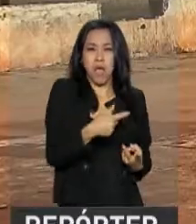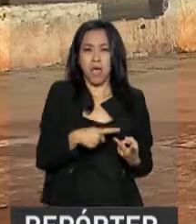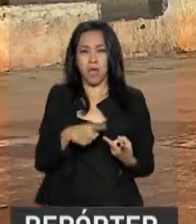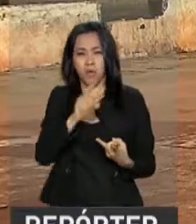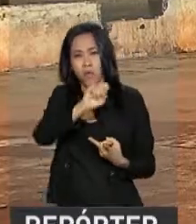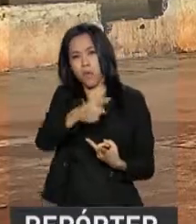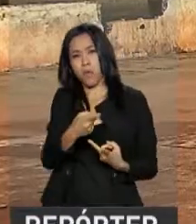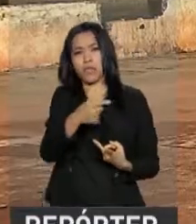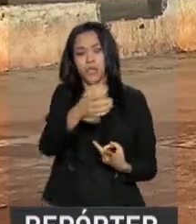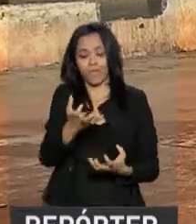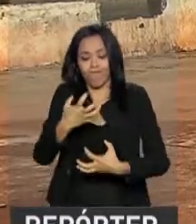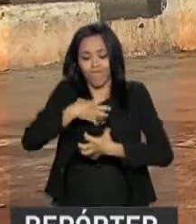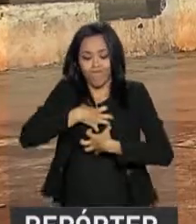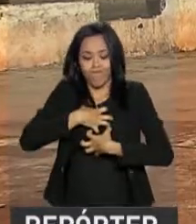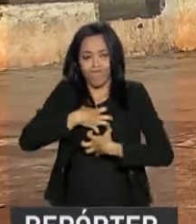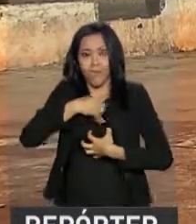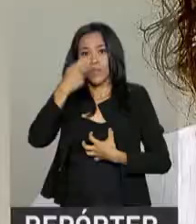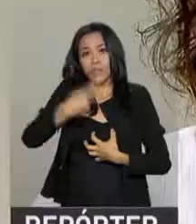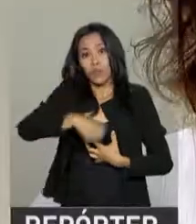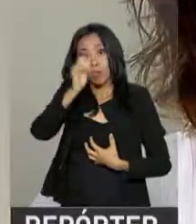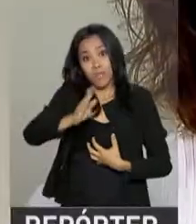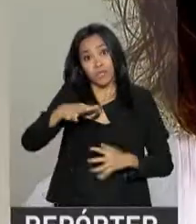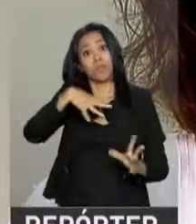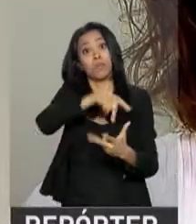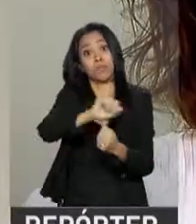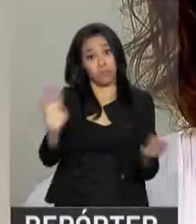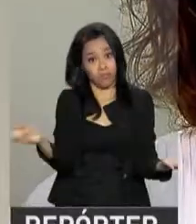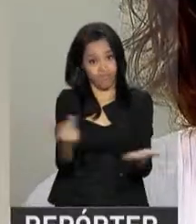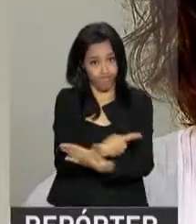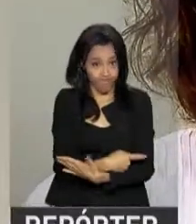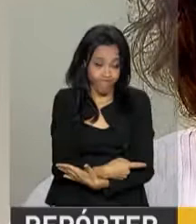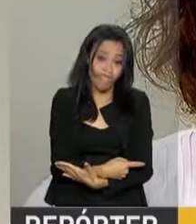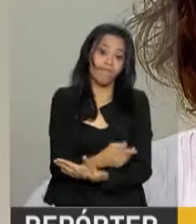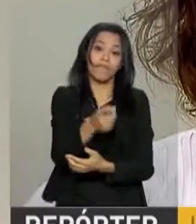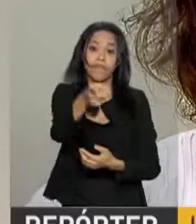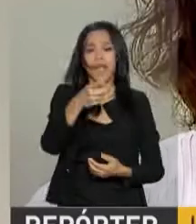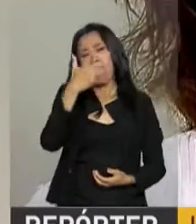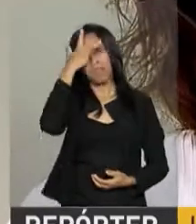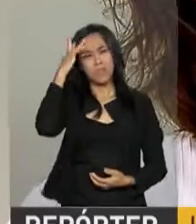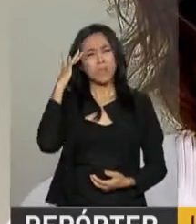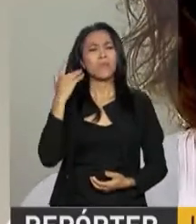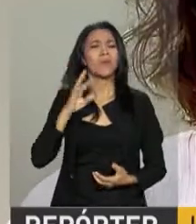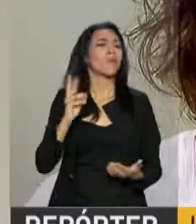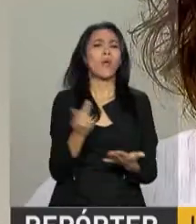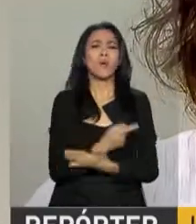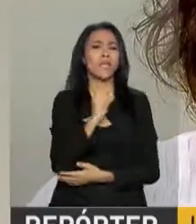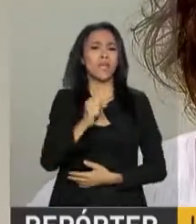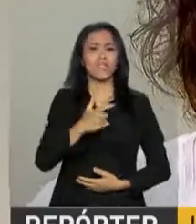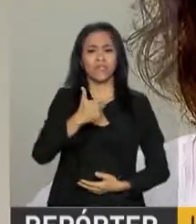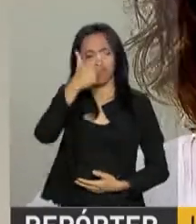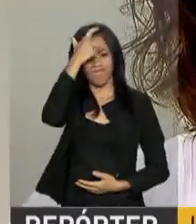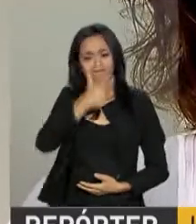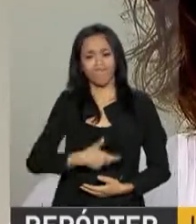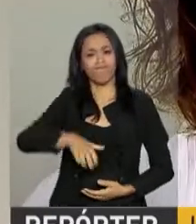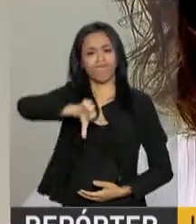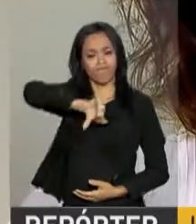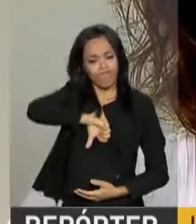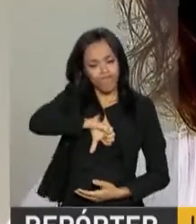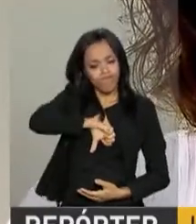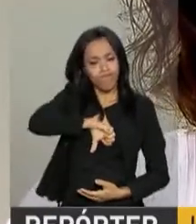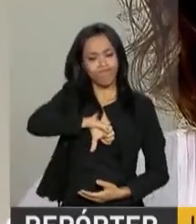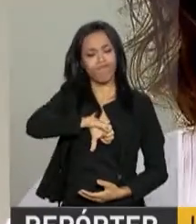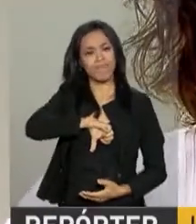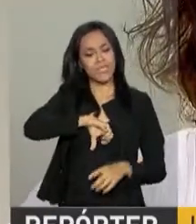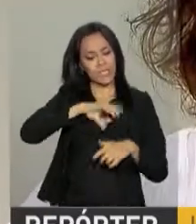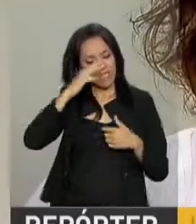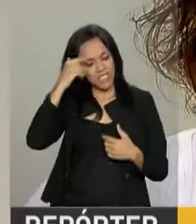vítimas no brasil e no mundo geralmente a autoestima está prejudicado a autoconfiança a questão